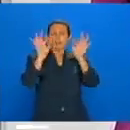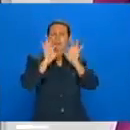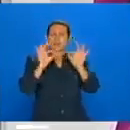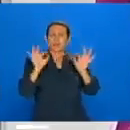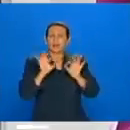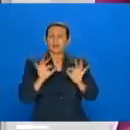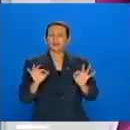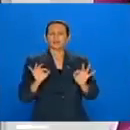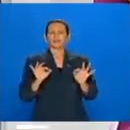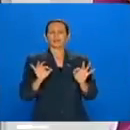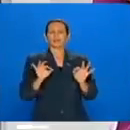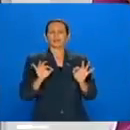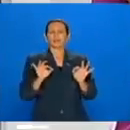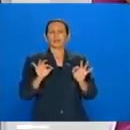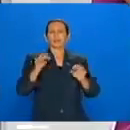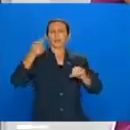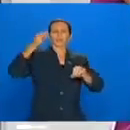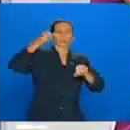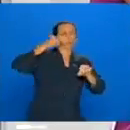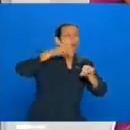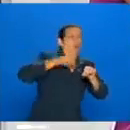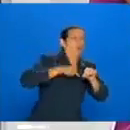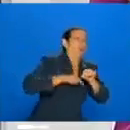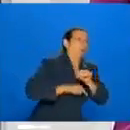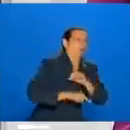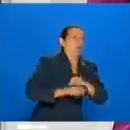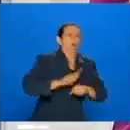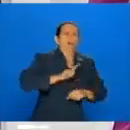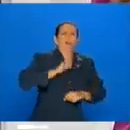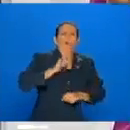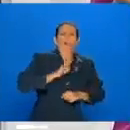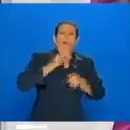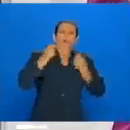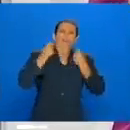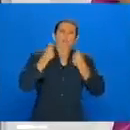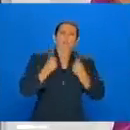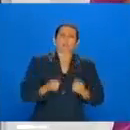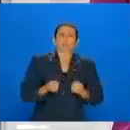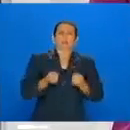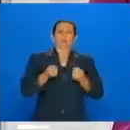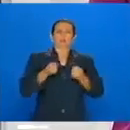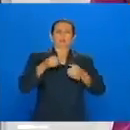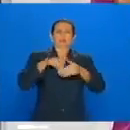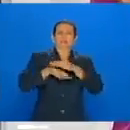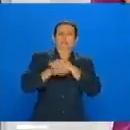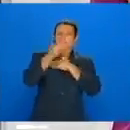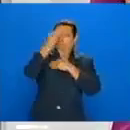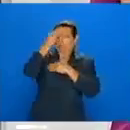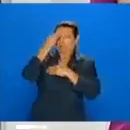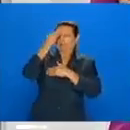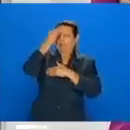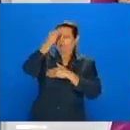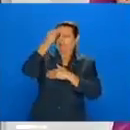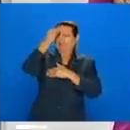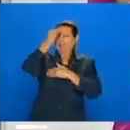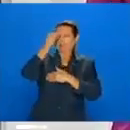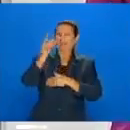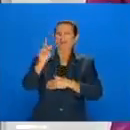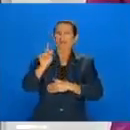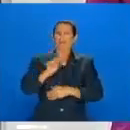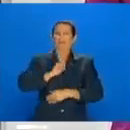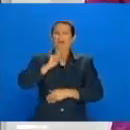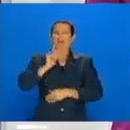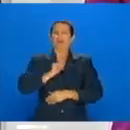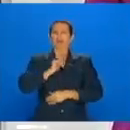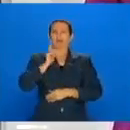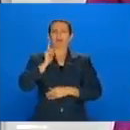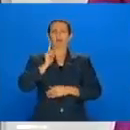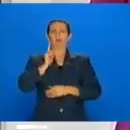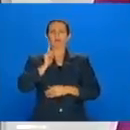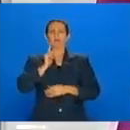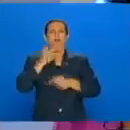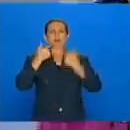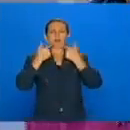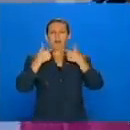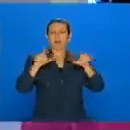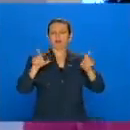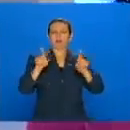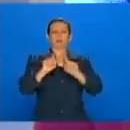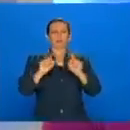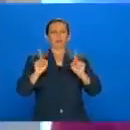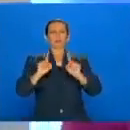gramática? Não é isso que se propõe aqui. Essa decoreba estrutural de gramática, vamos deixar de lado.